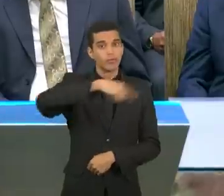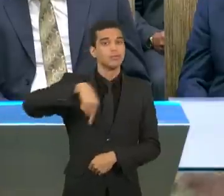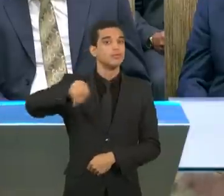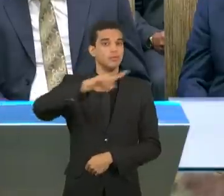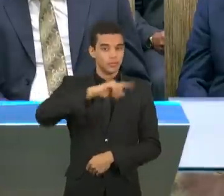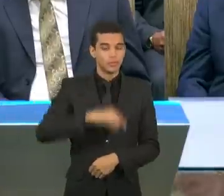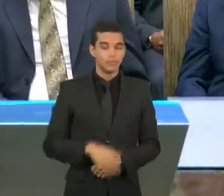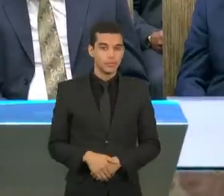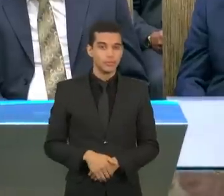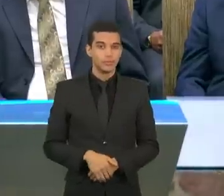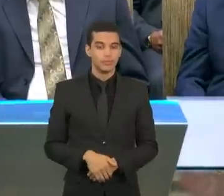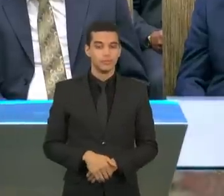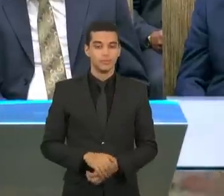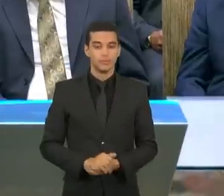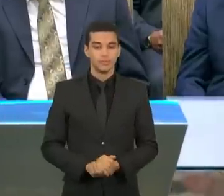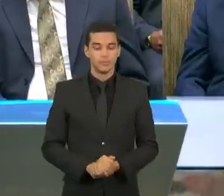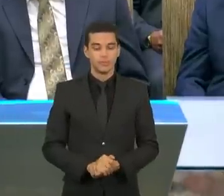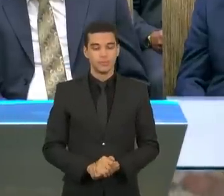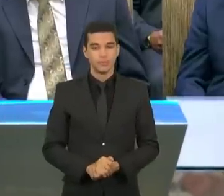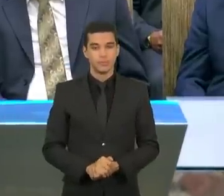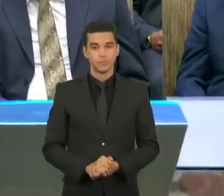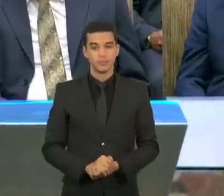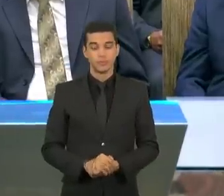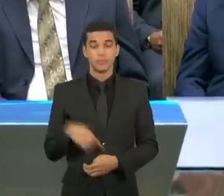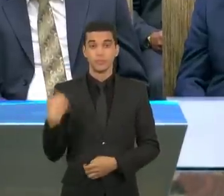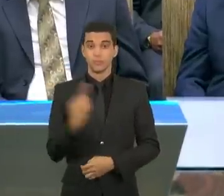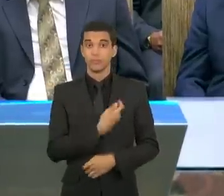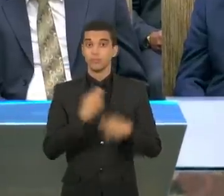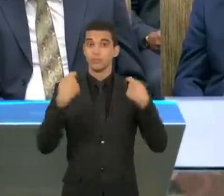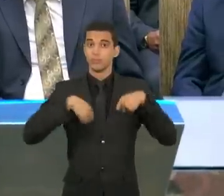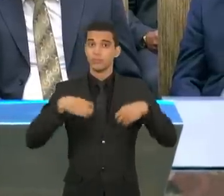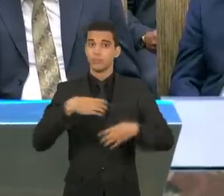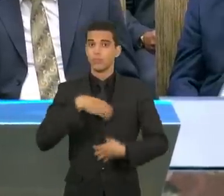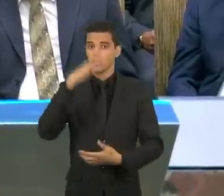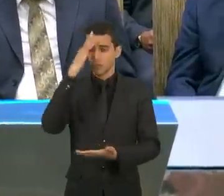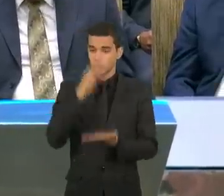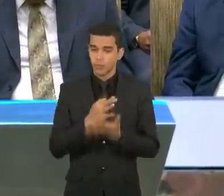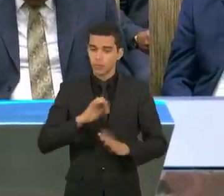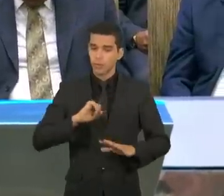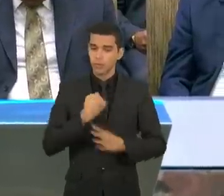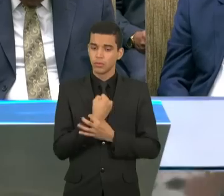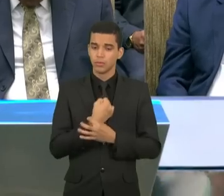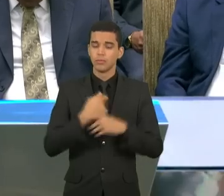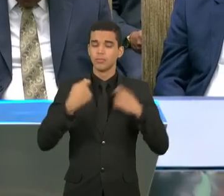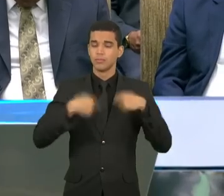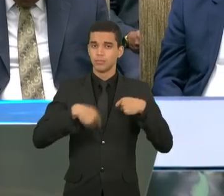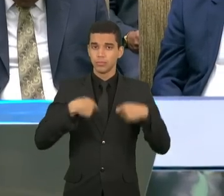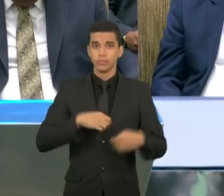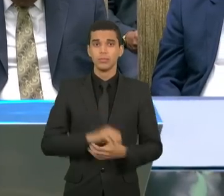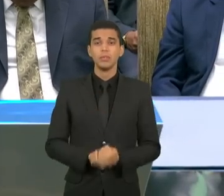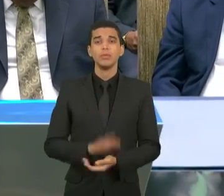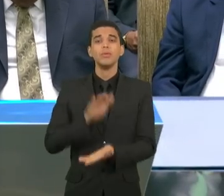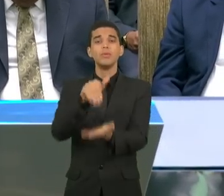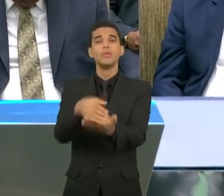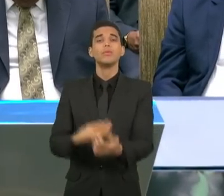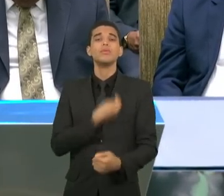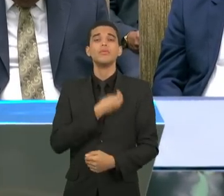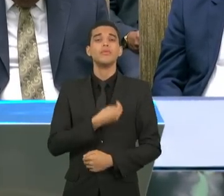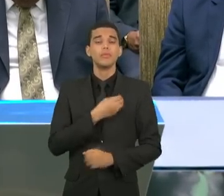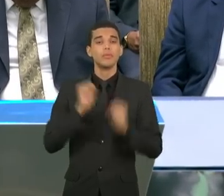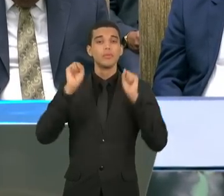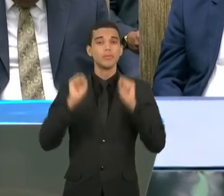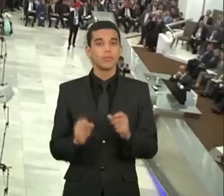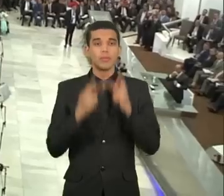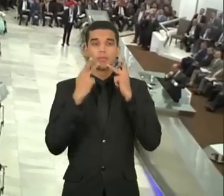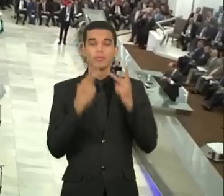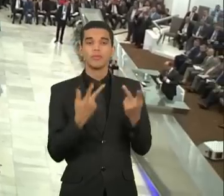de muitas testemunhas. Precisamos de convicção de fé, para que ao final possamos dizer, como o apóstolo